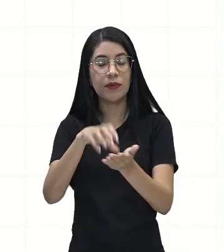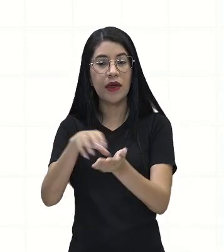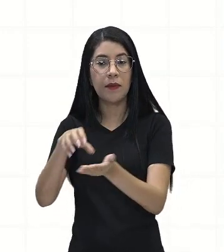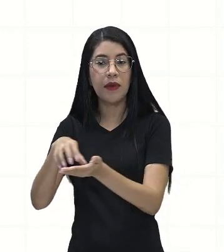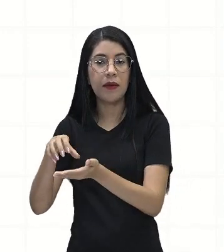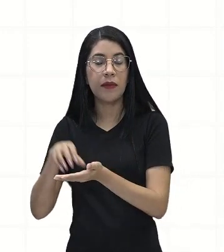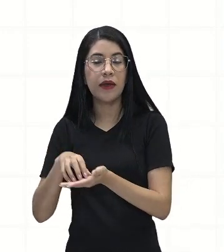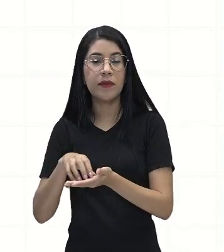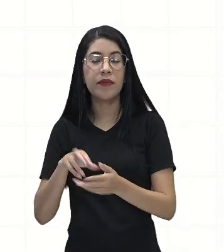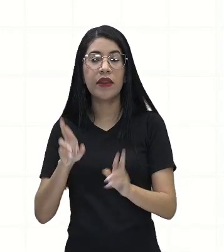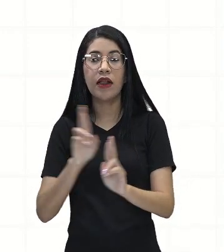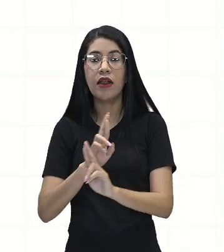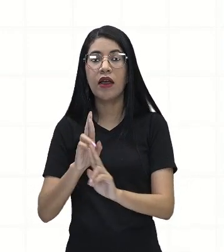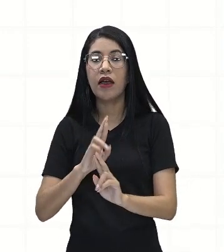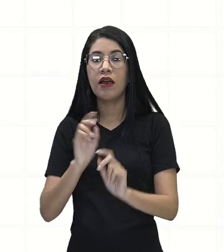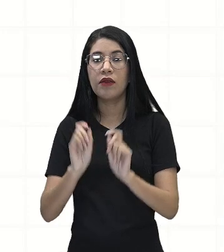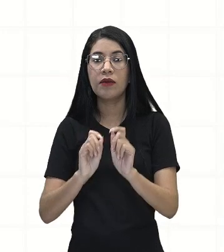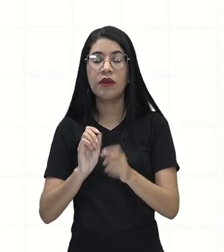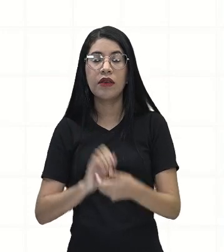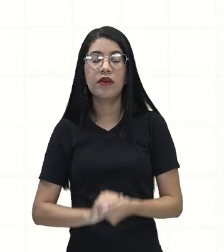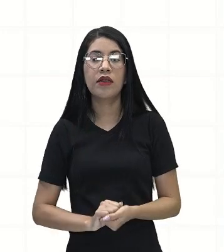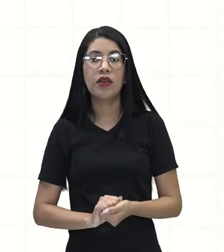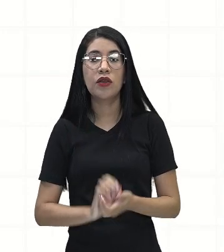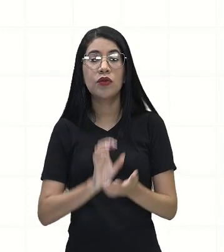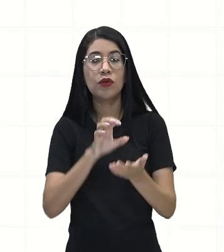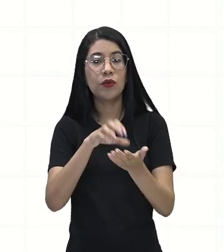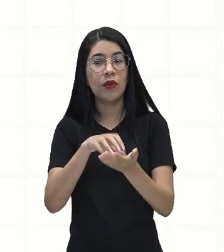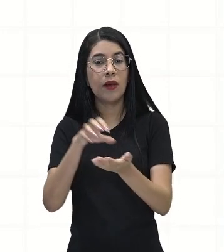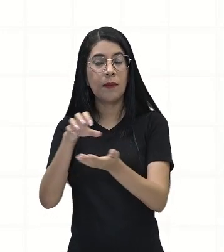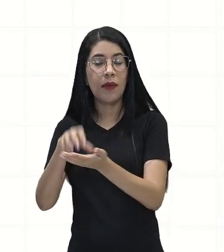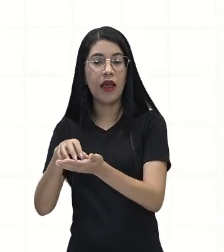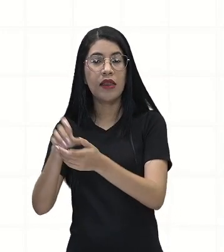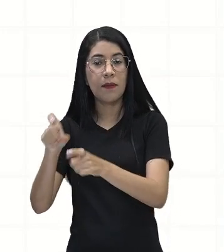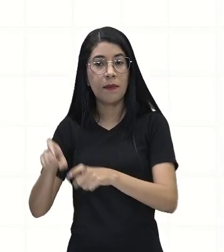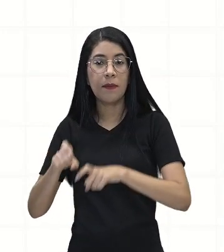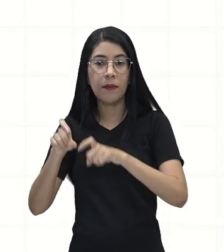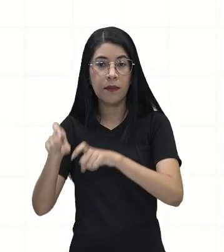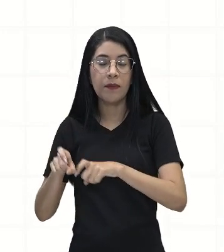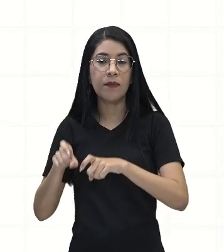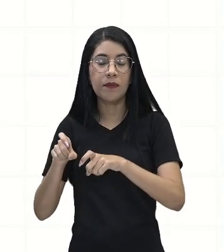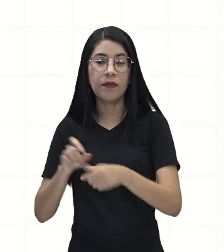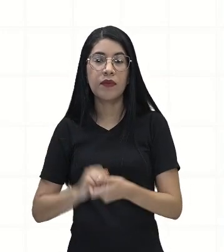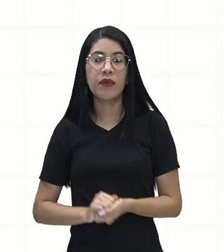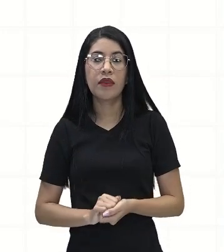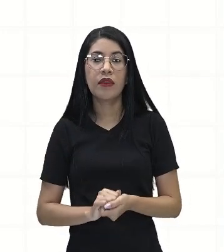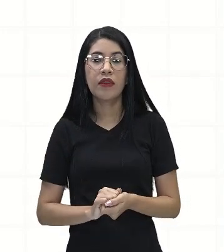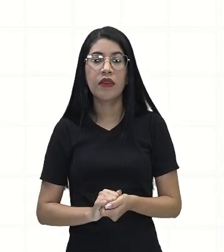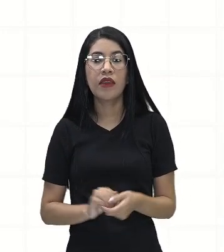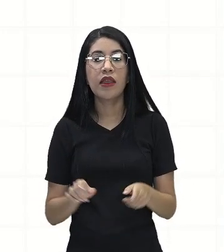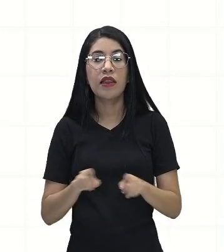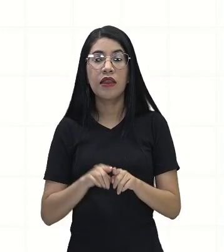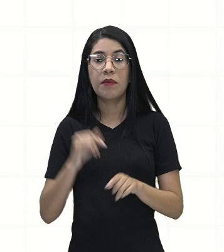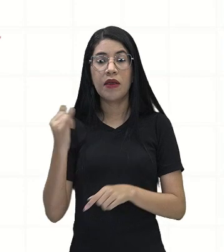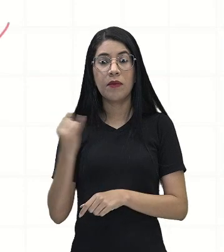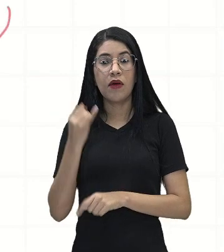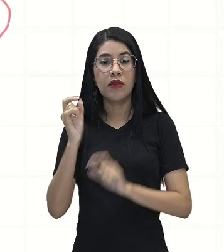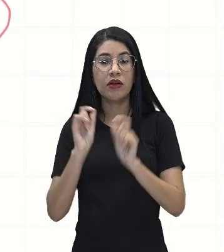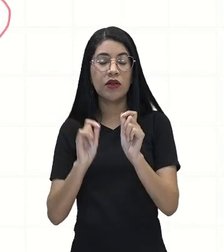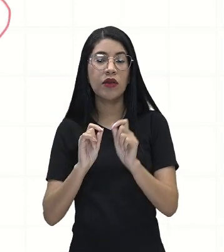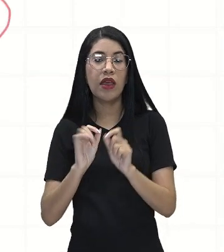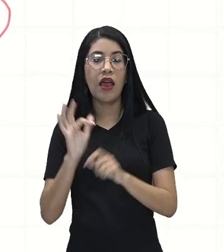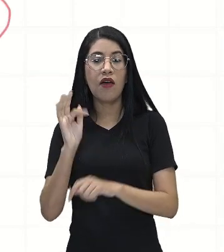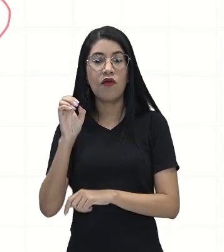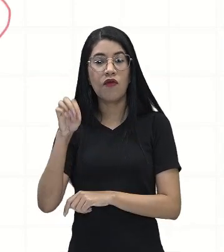está relacionado aos estabelecimentos agropecuários, né? Um ponto importante aqui é a questão da fonte também.